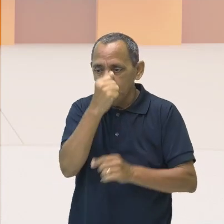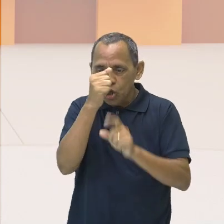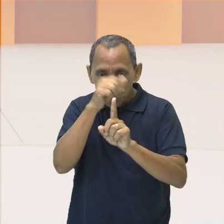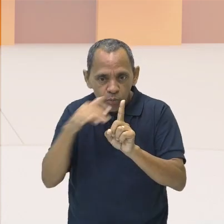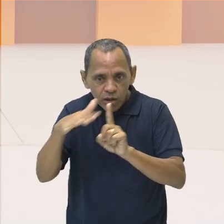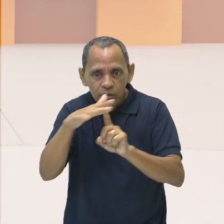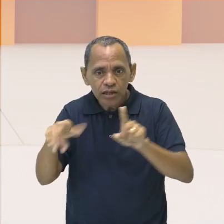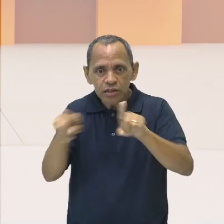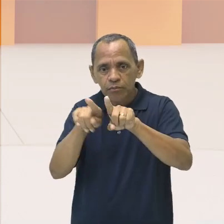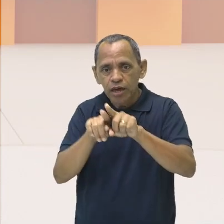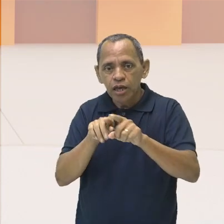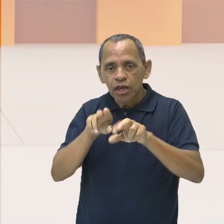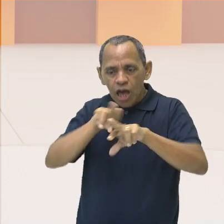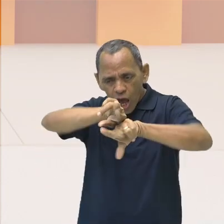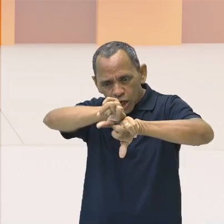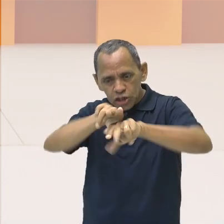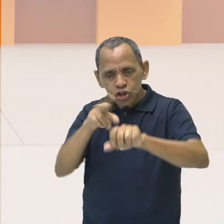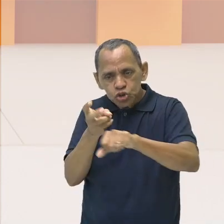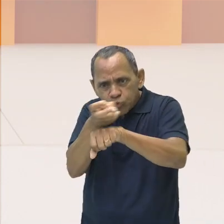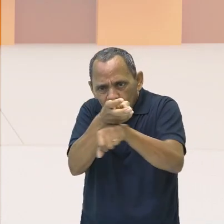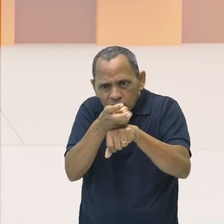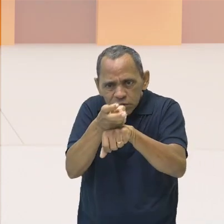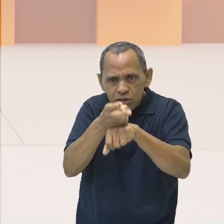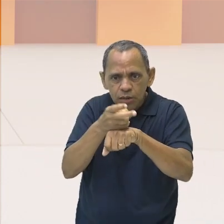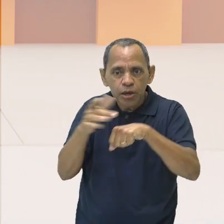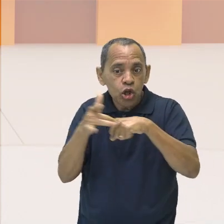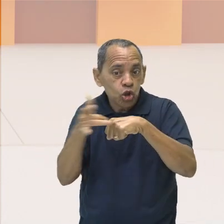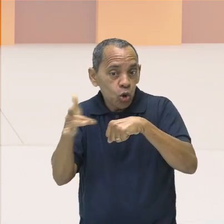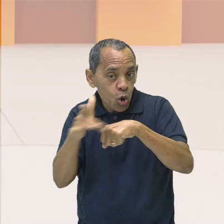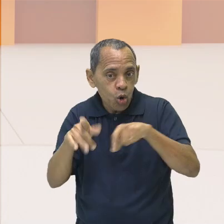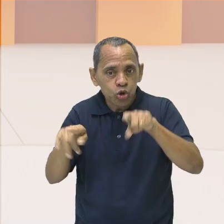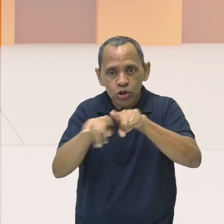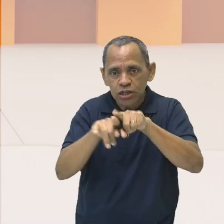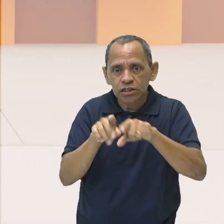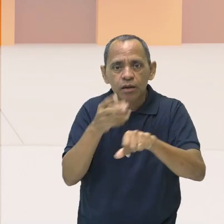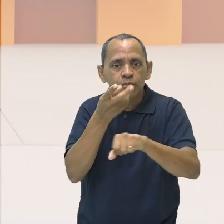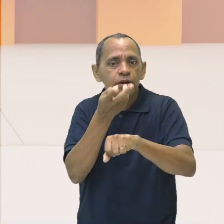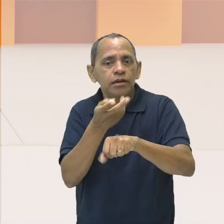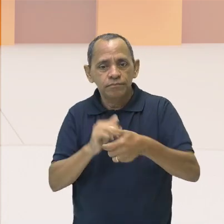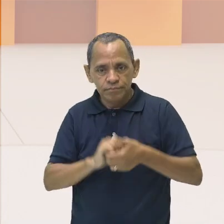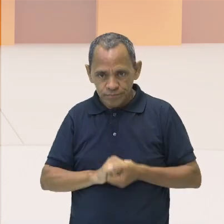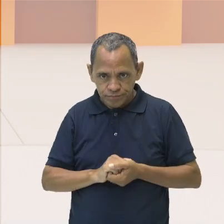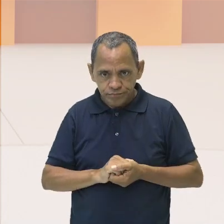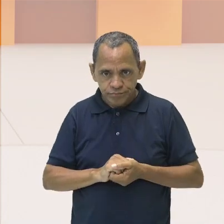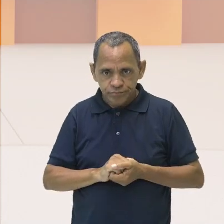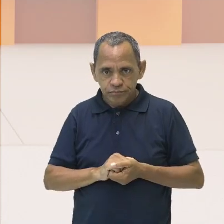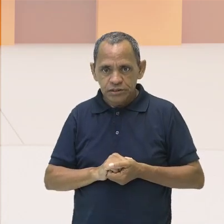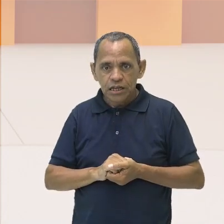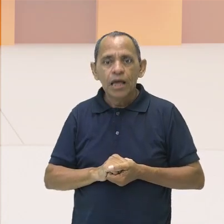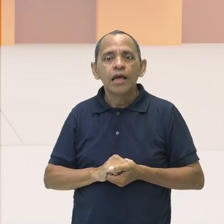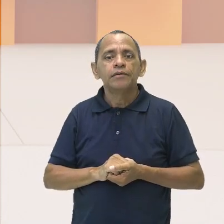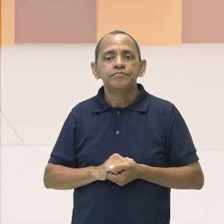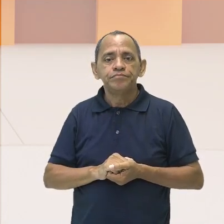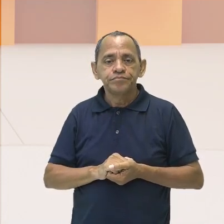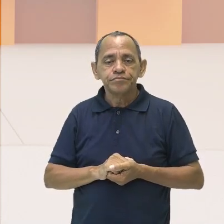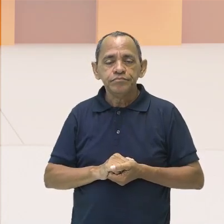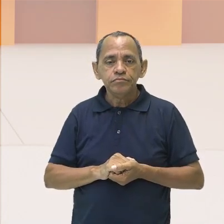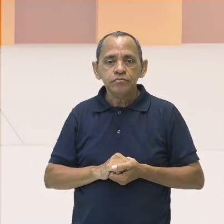e a mineração, que acontece aí entre 1700 e 1800. A mineração,